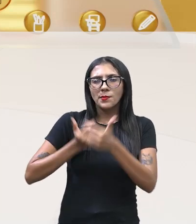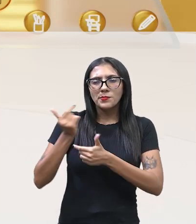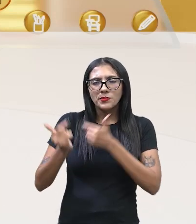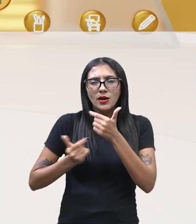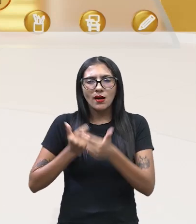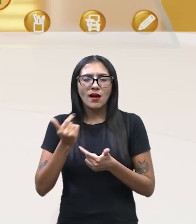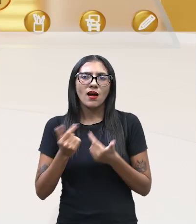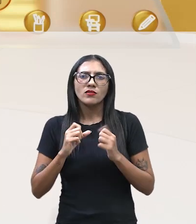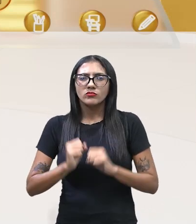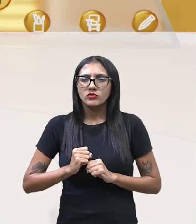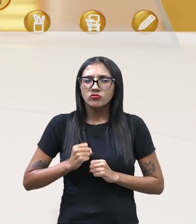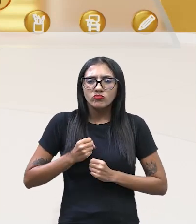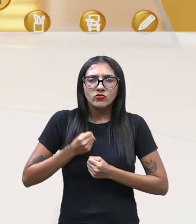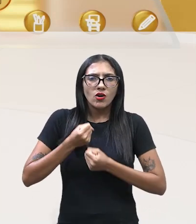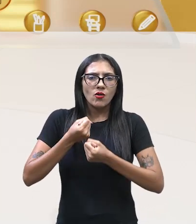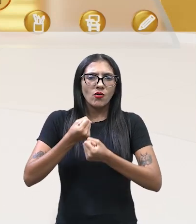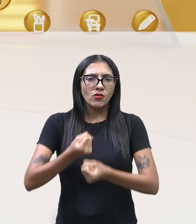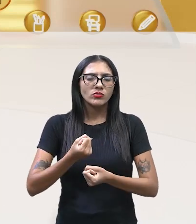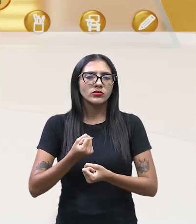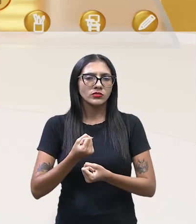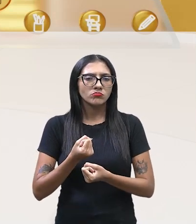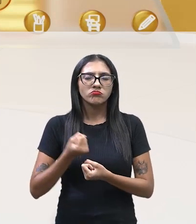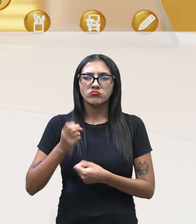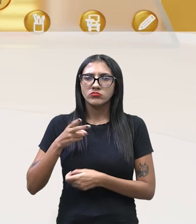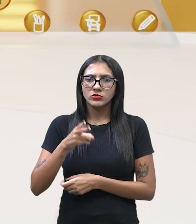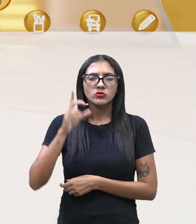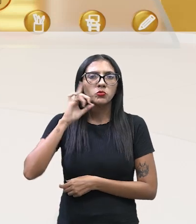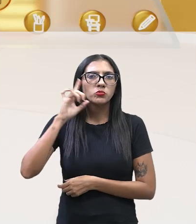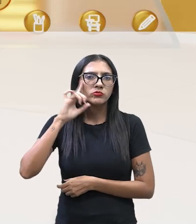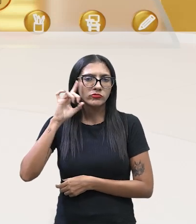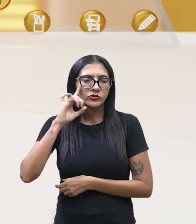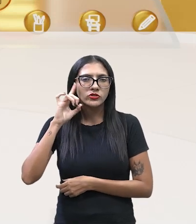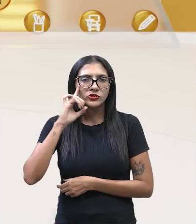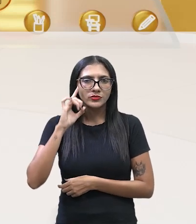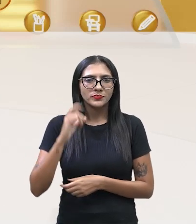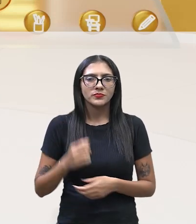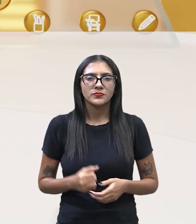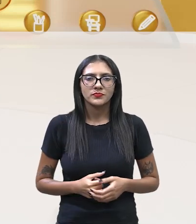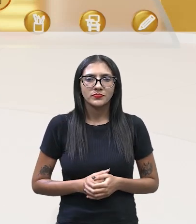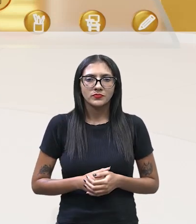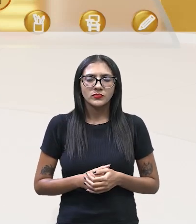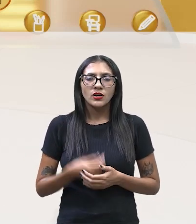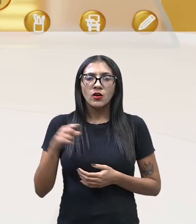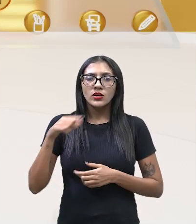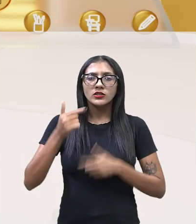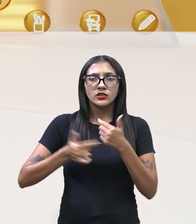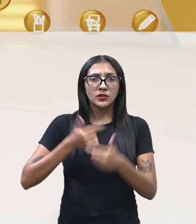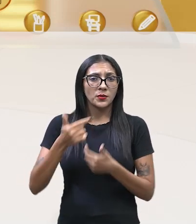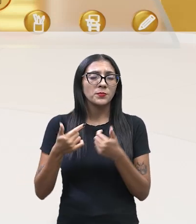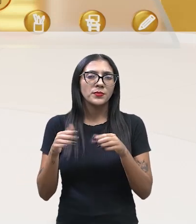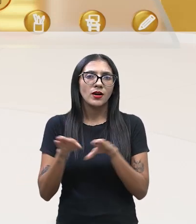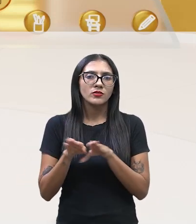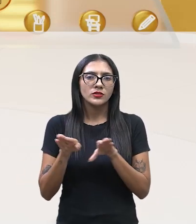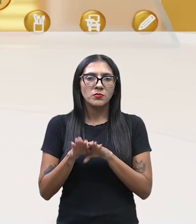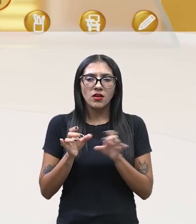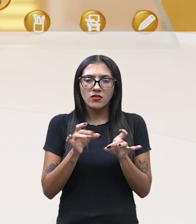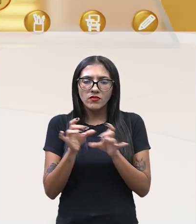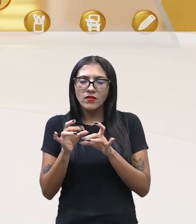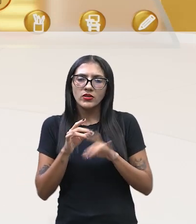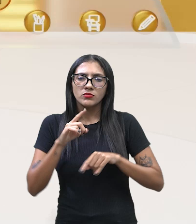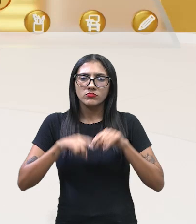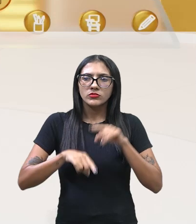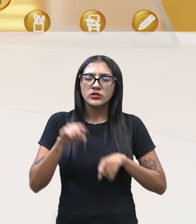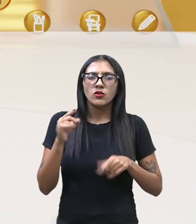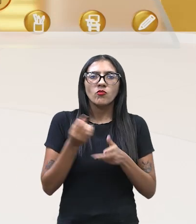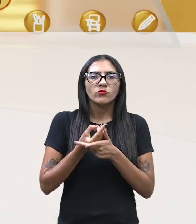para vencer de fato essa situação, e aí eles trabalham também vendendo